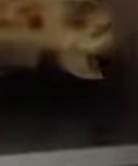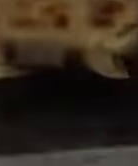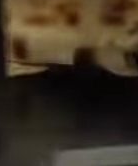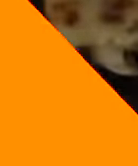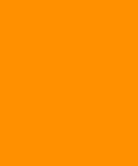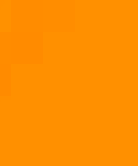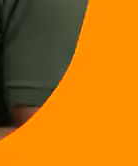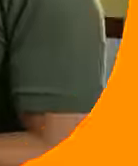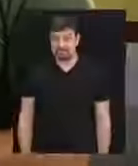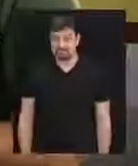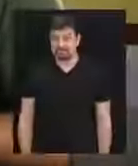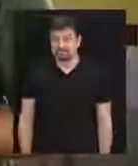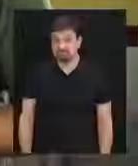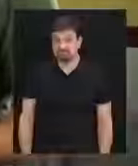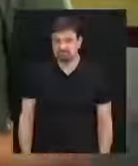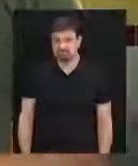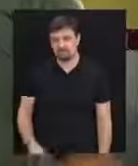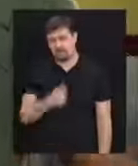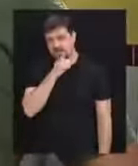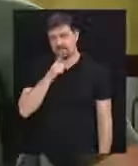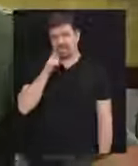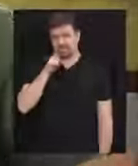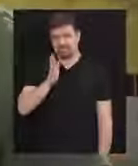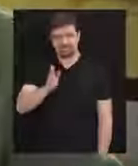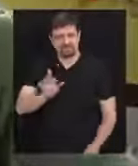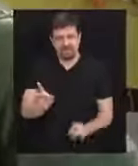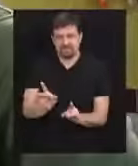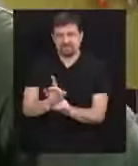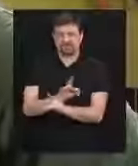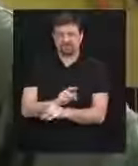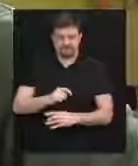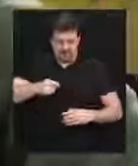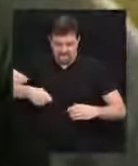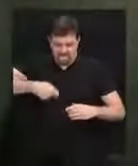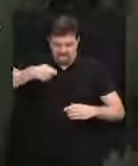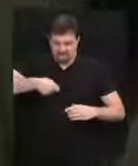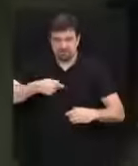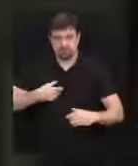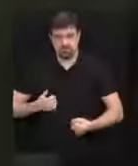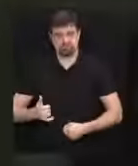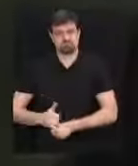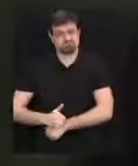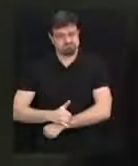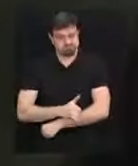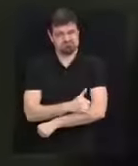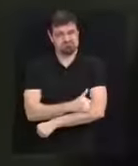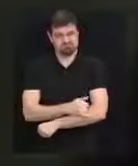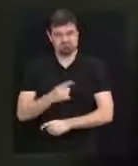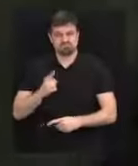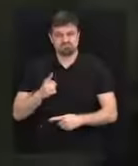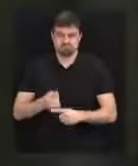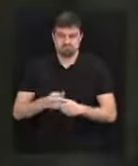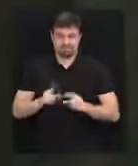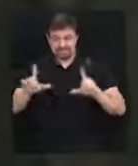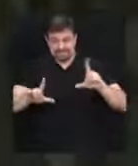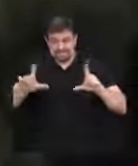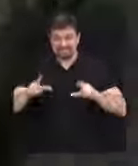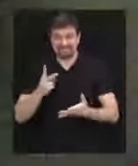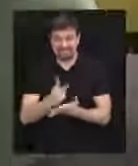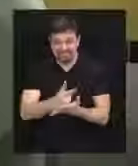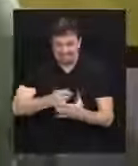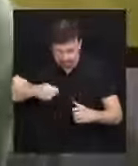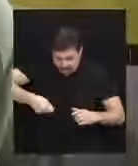aqui como pode virar aqui. Gabi, já era. A tradicional. Pra mim. Eu vou engordar uns 10 quilos nesse programa aqui. Cada receita que eu